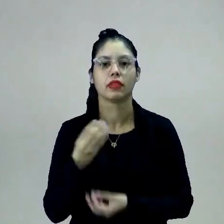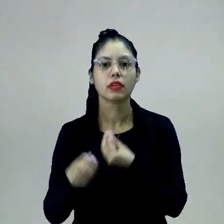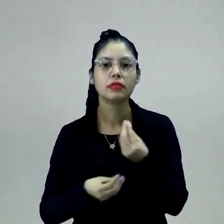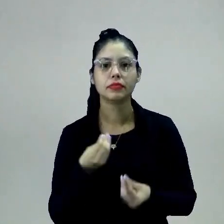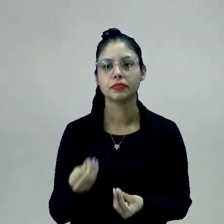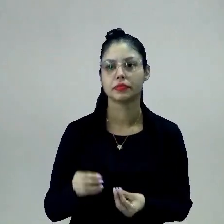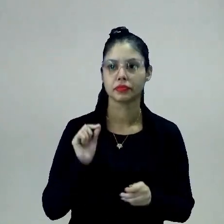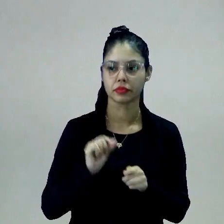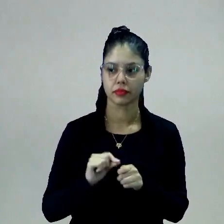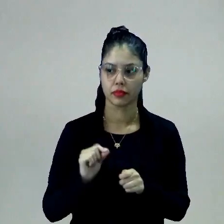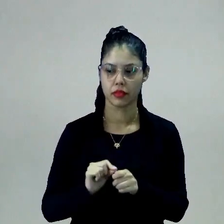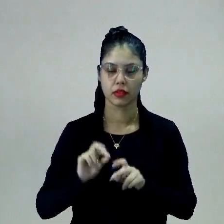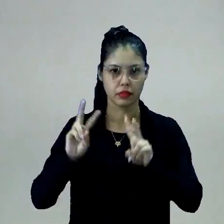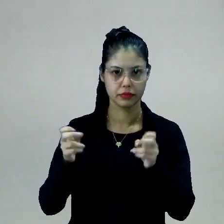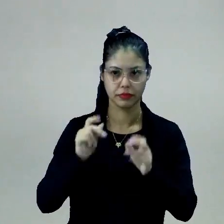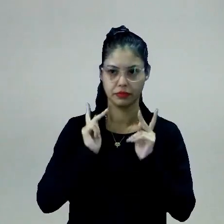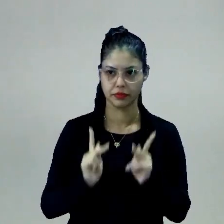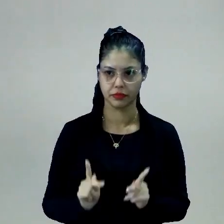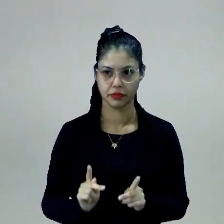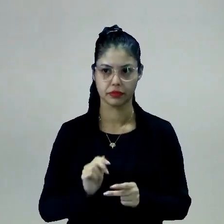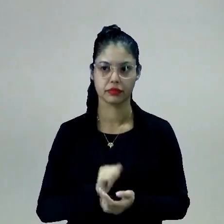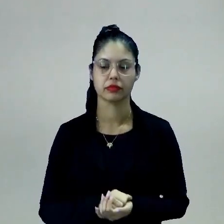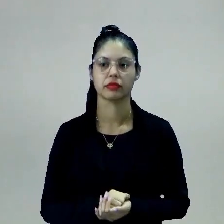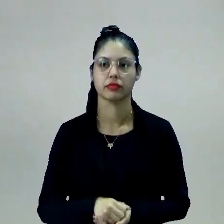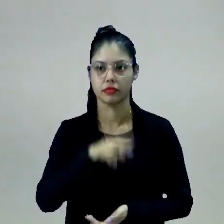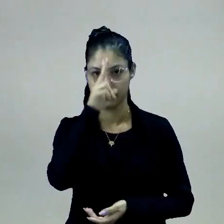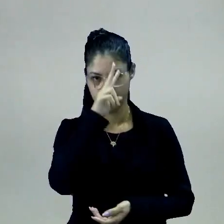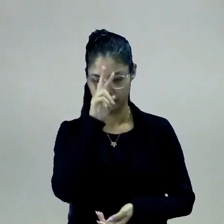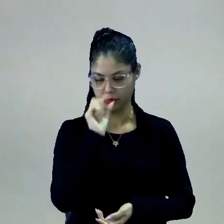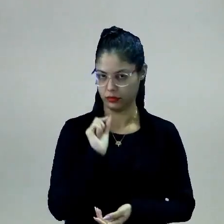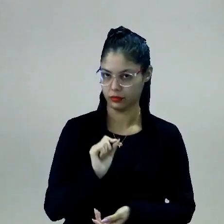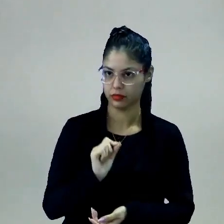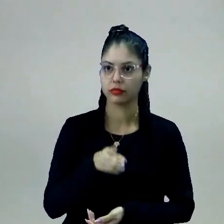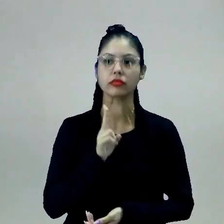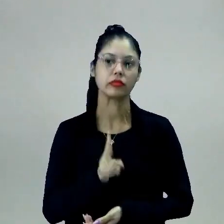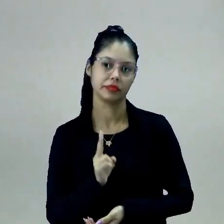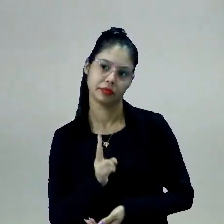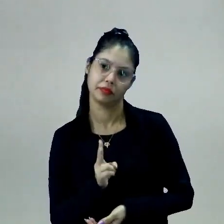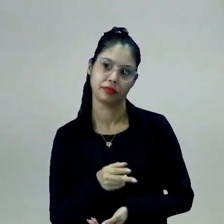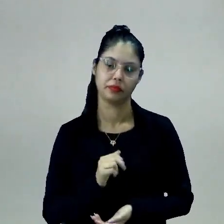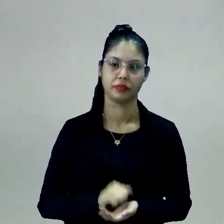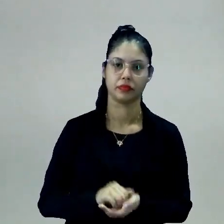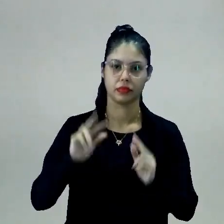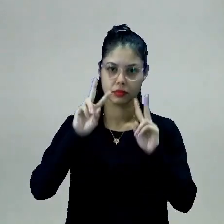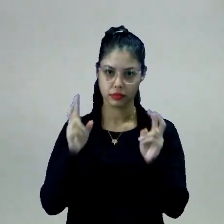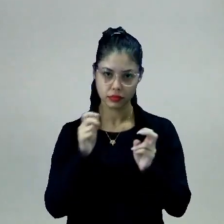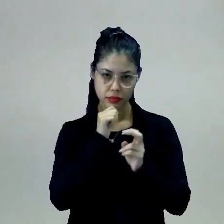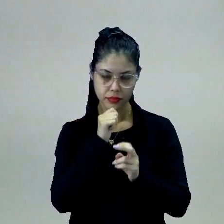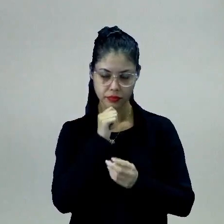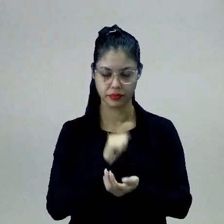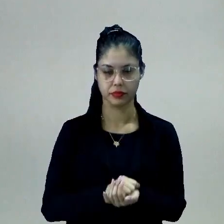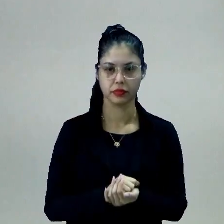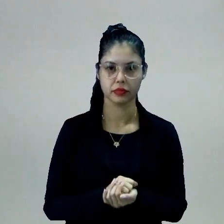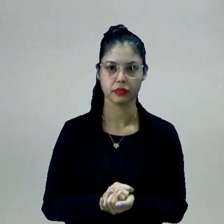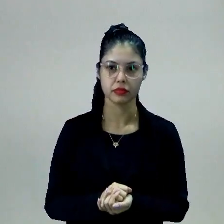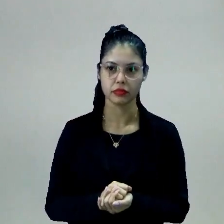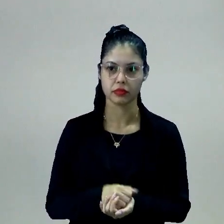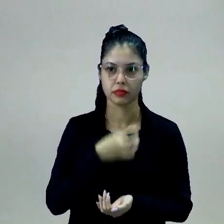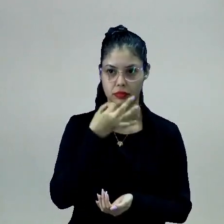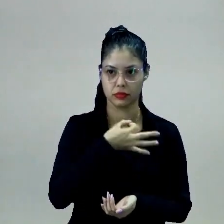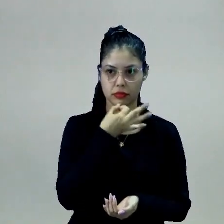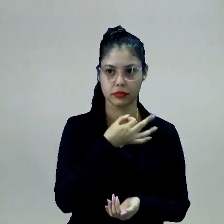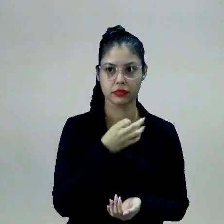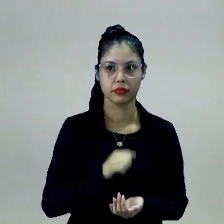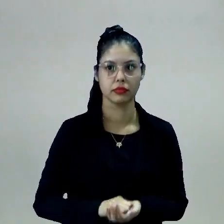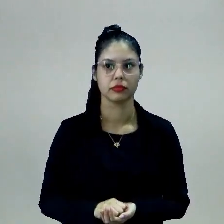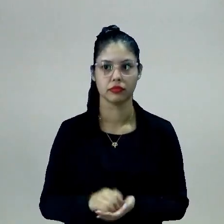como fazem esse posicionamento, né. Lembrando sempre que o tipo, né, dissertativo,